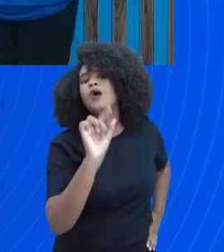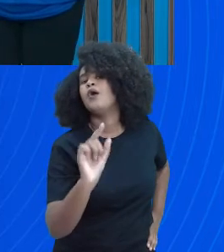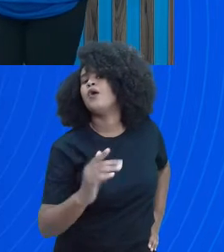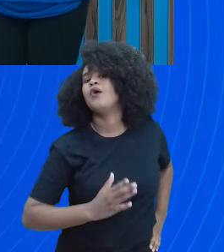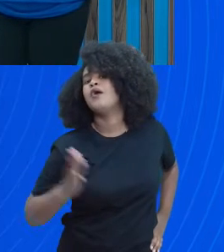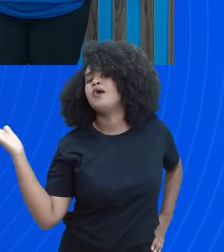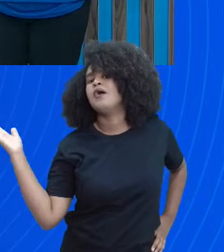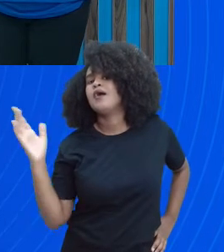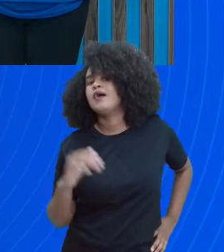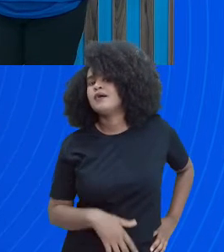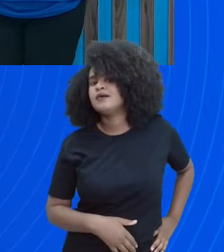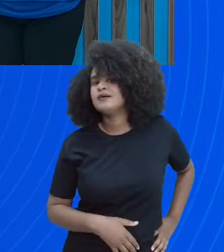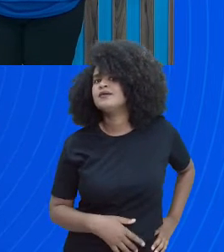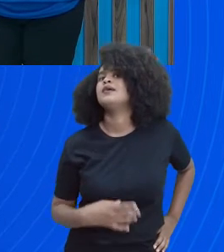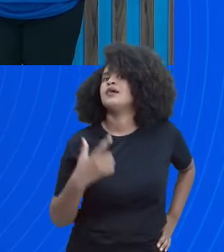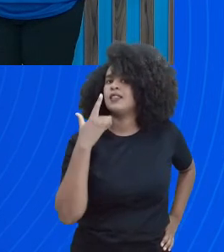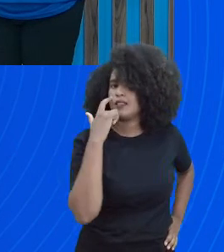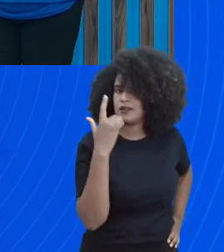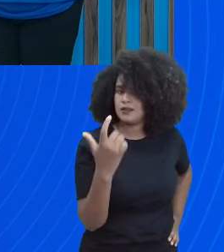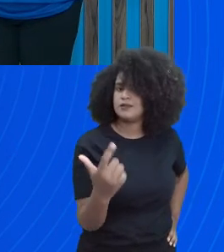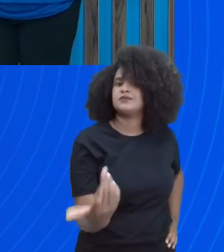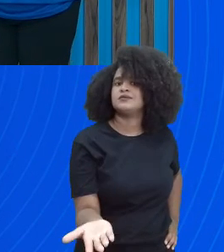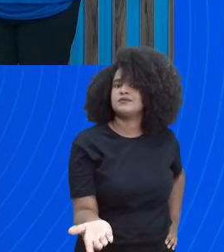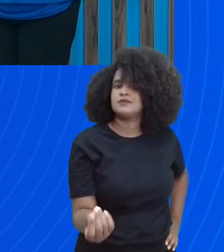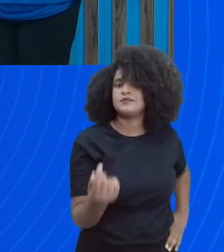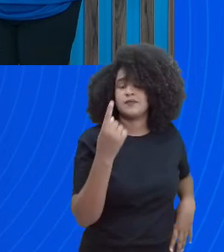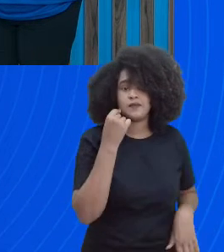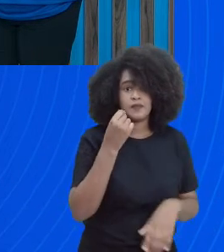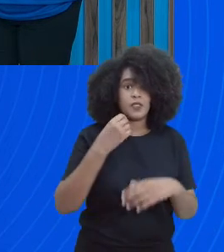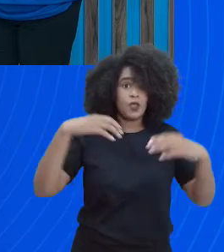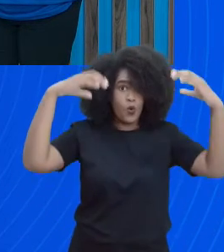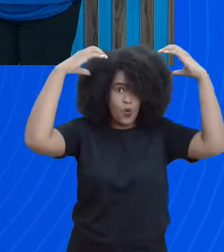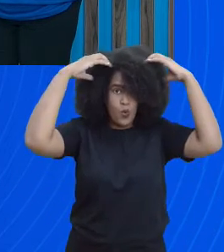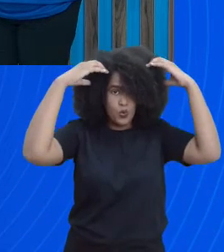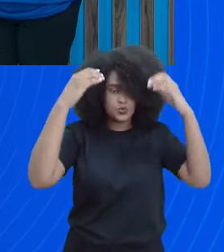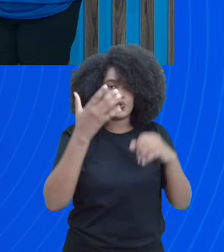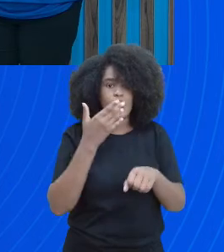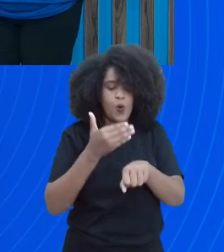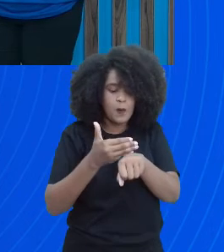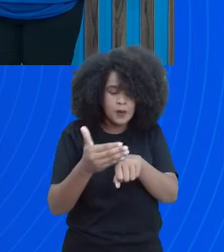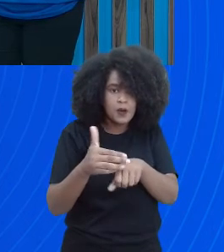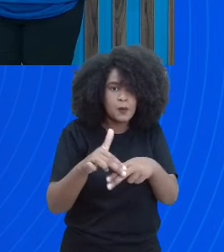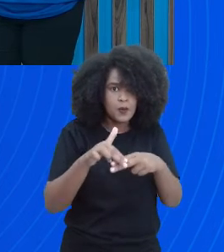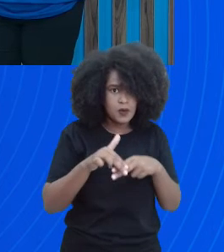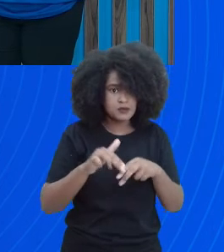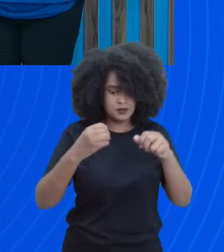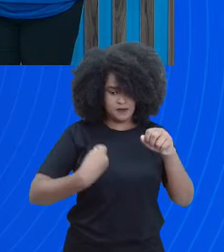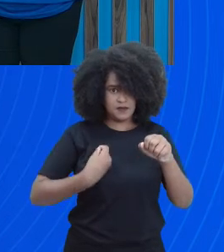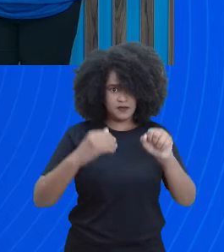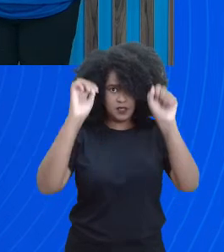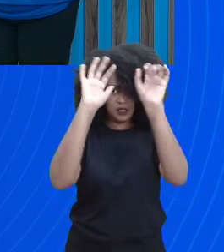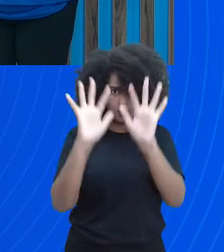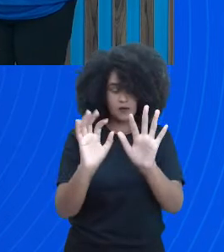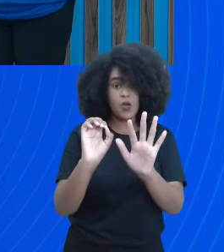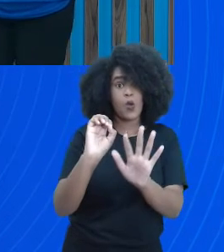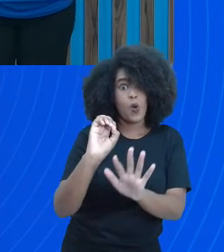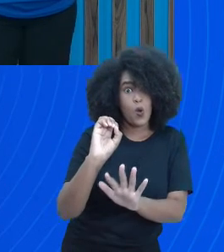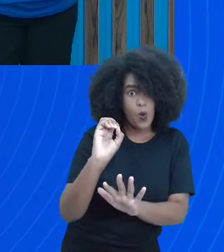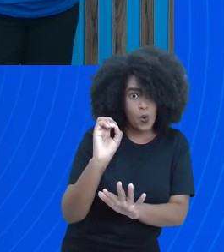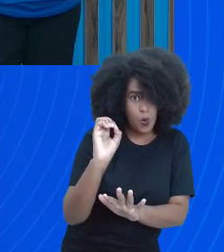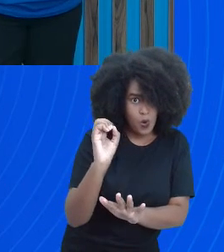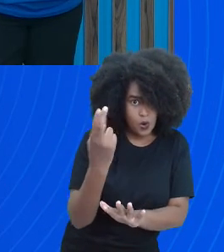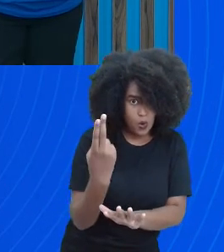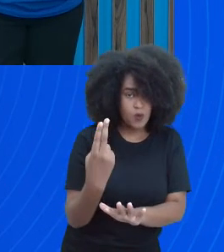muito interessante isso aí, né? Eita, o que será, hein? O urso polar é branco porque vive na neve? Ou o urso polar vive